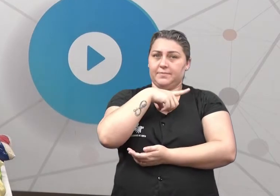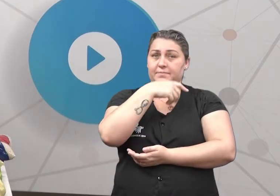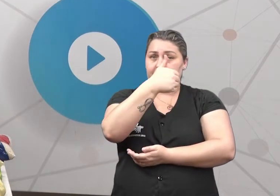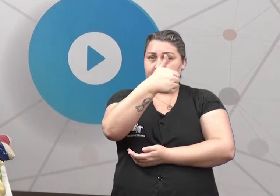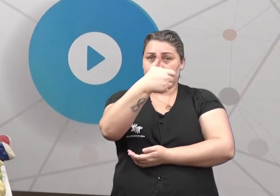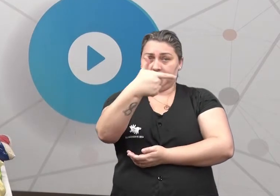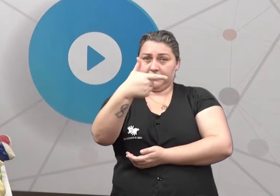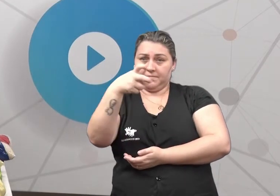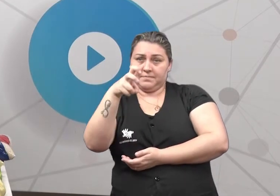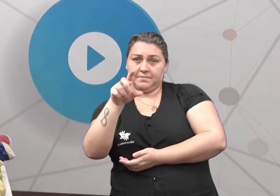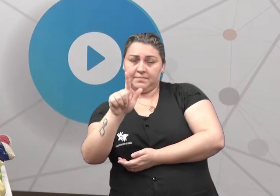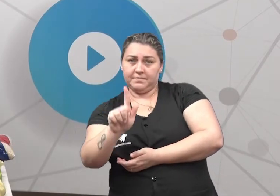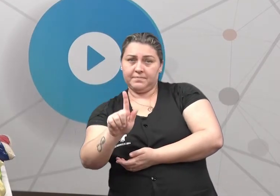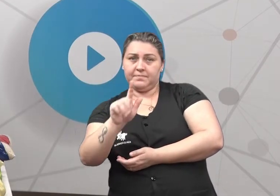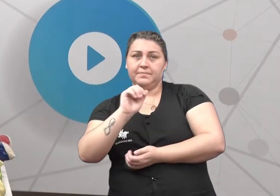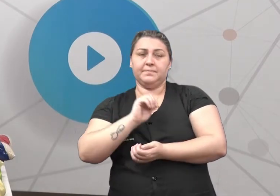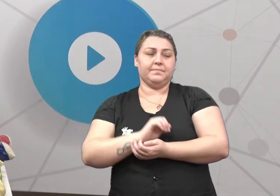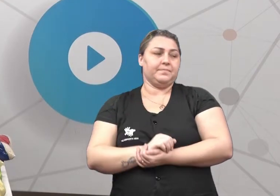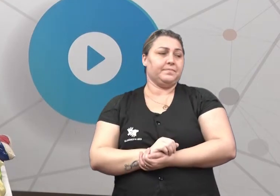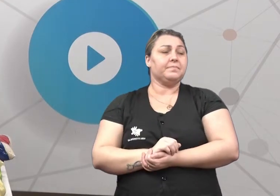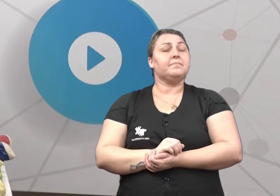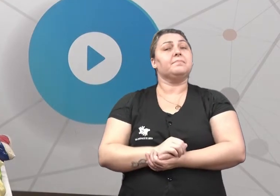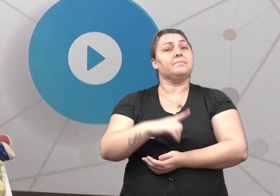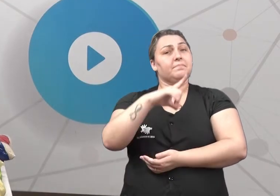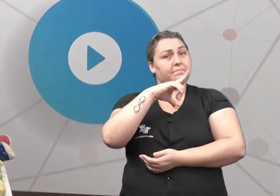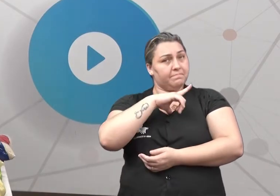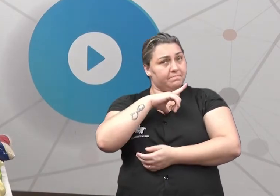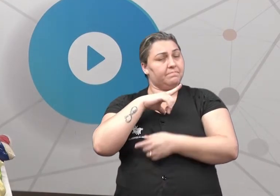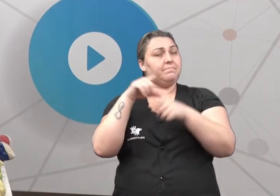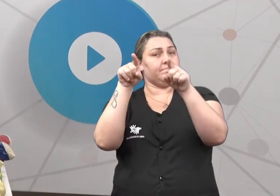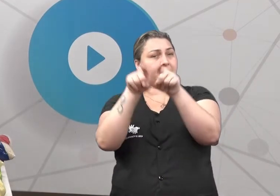125 gramas. Temos também